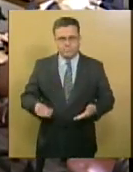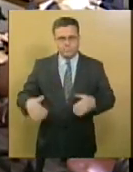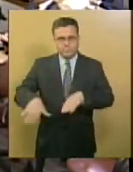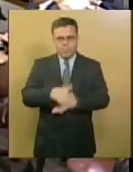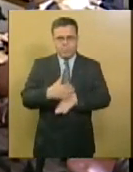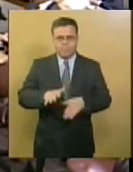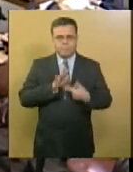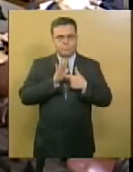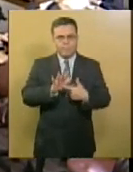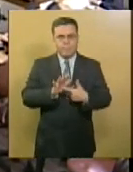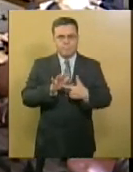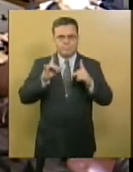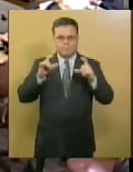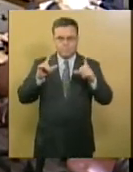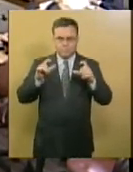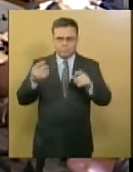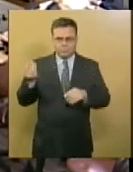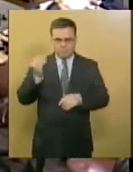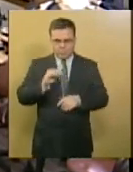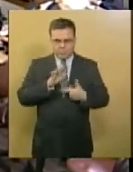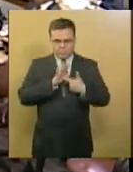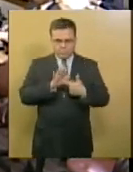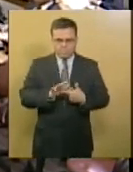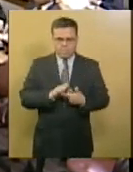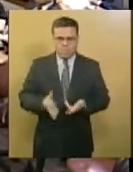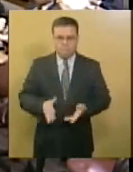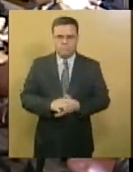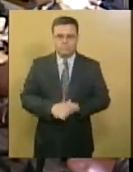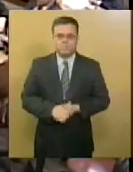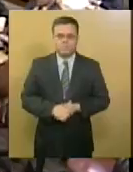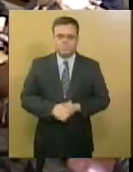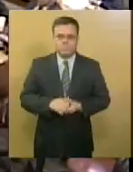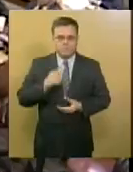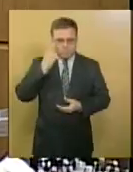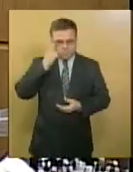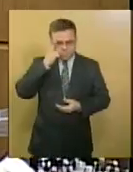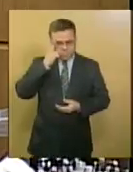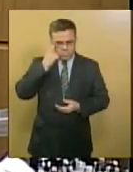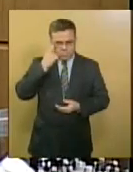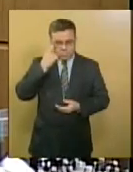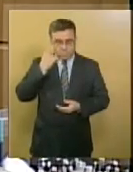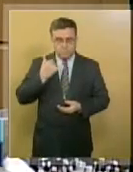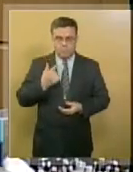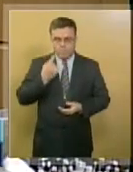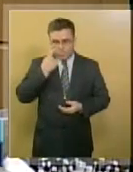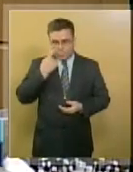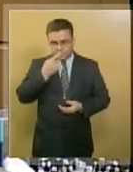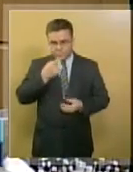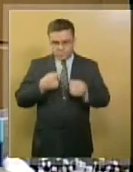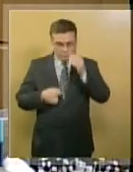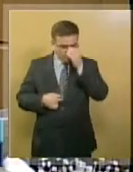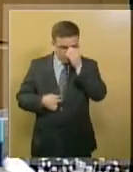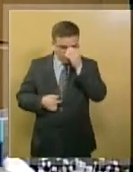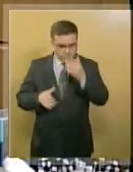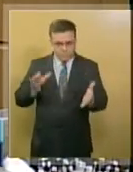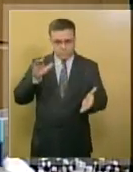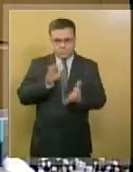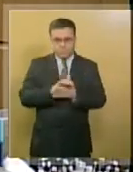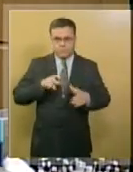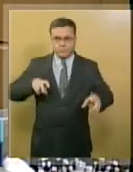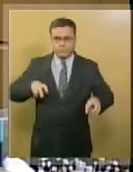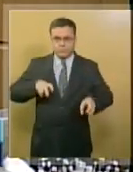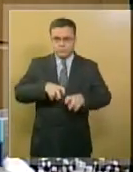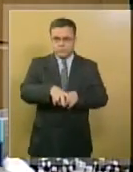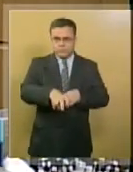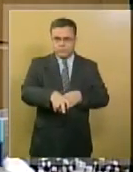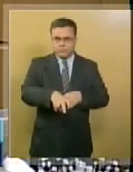Primeira imagem. Olha, senhores, olha o que é que diz essa matéria. Olha só. O casal atropelou um cachorro e